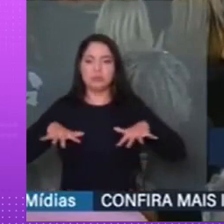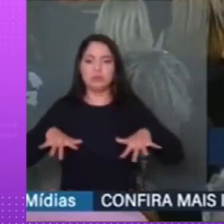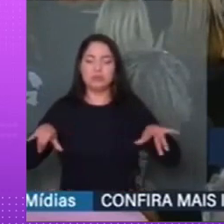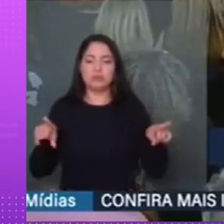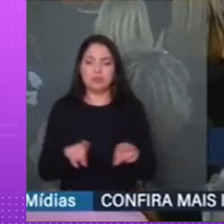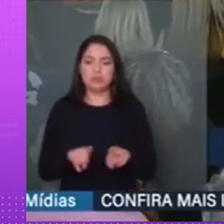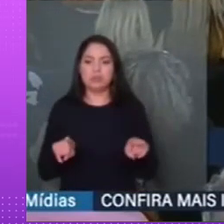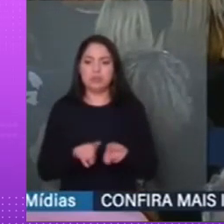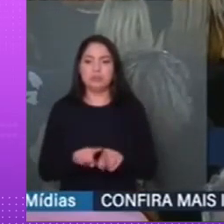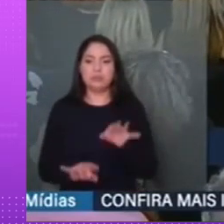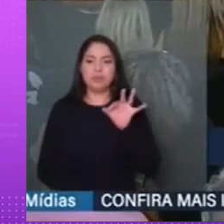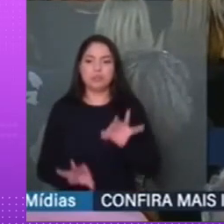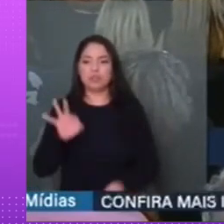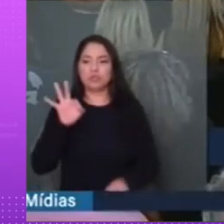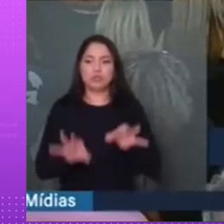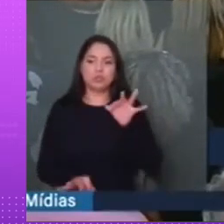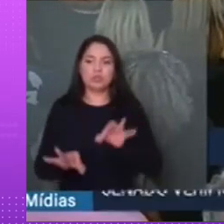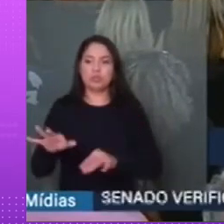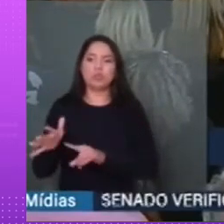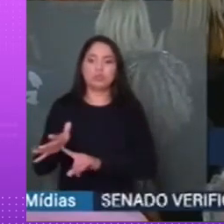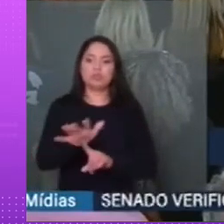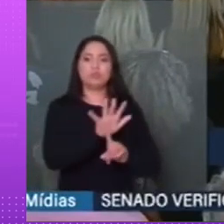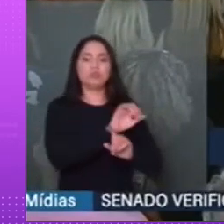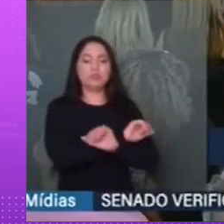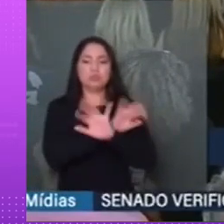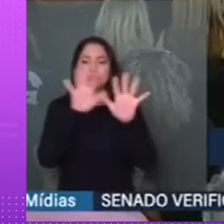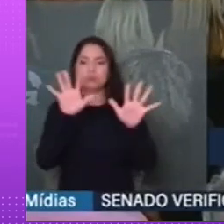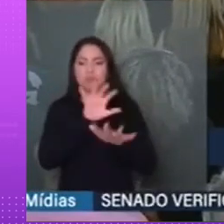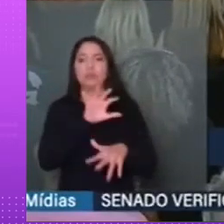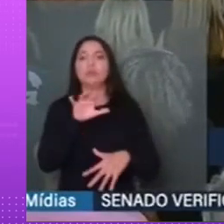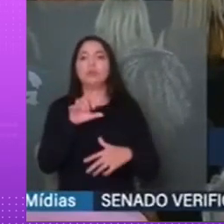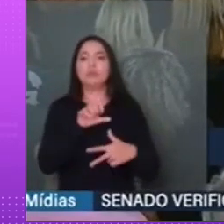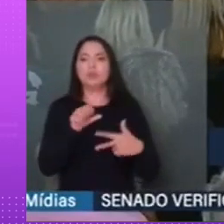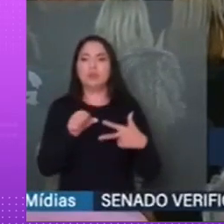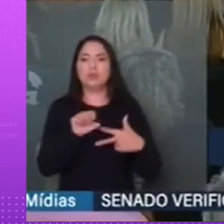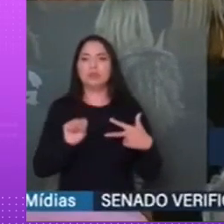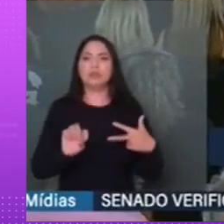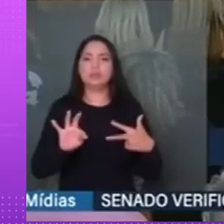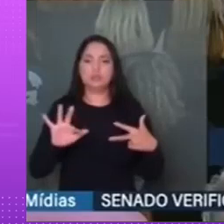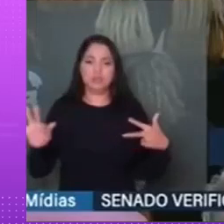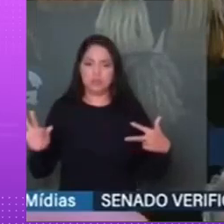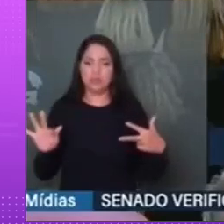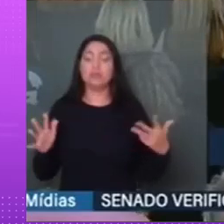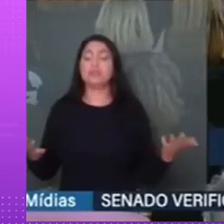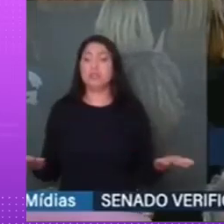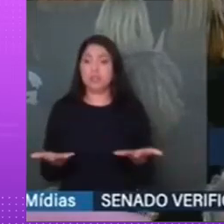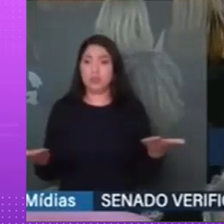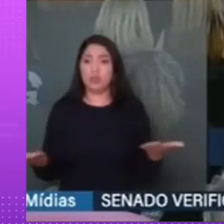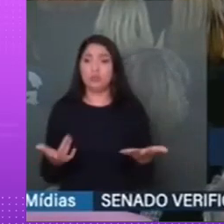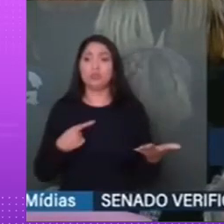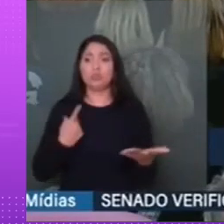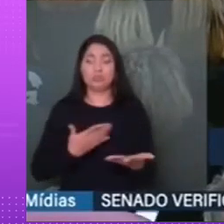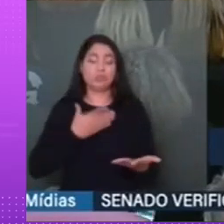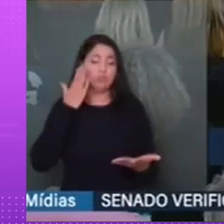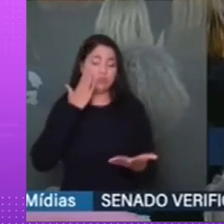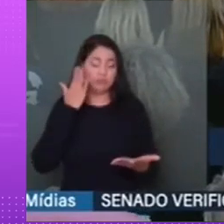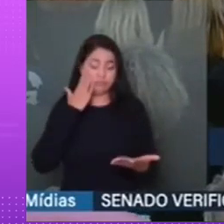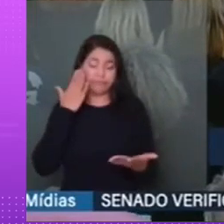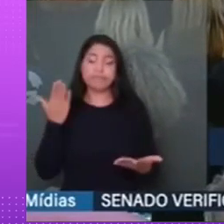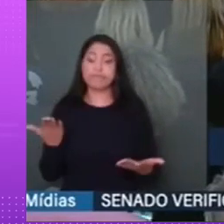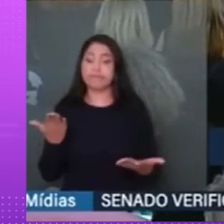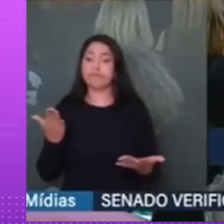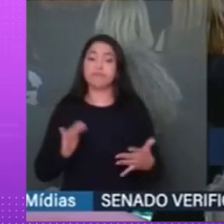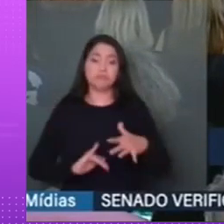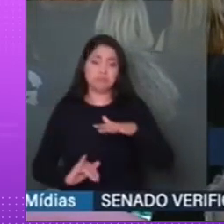região de Maringá não havia nenhuma manifestação marcada para a data de hoje, mas vale lembrar que Matheus Lima de Carvalho, morador